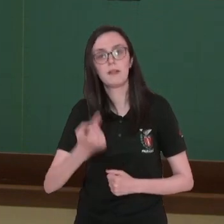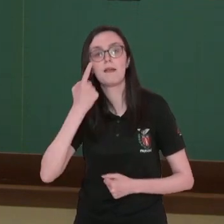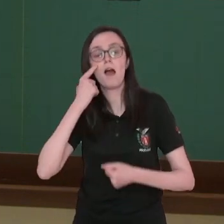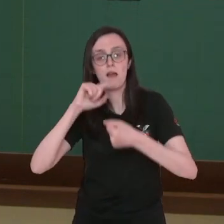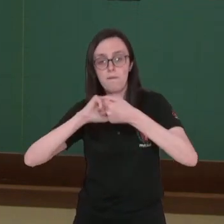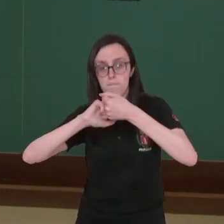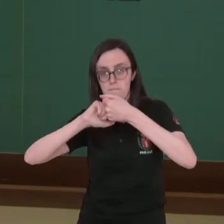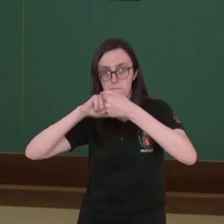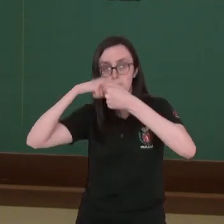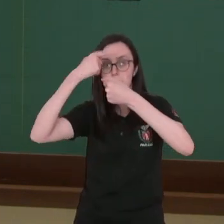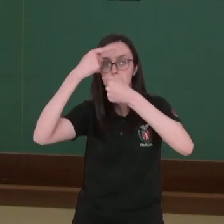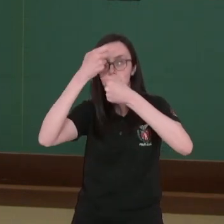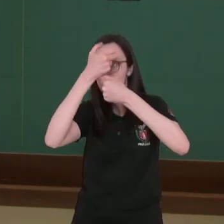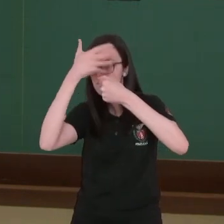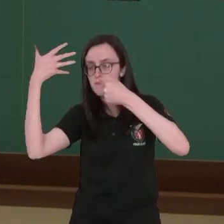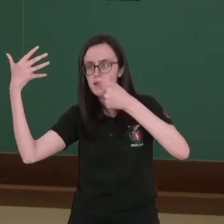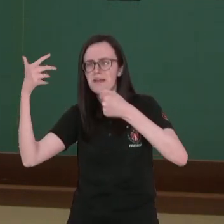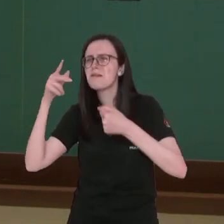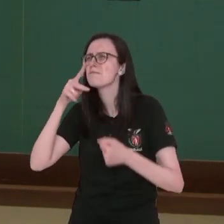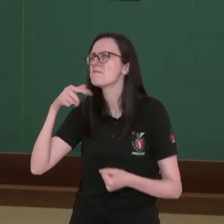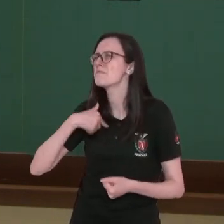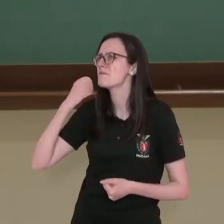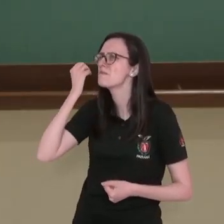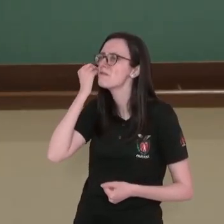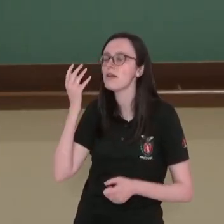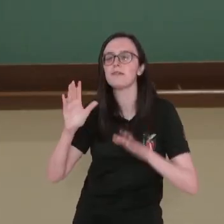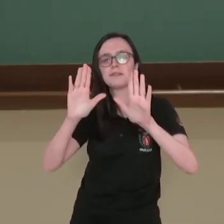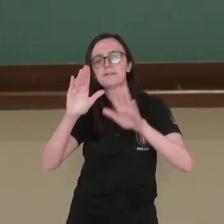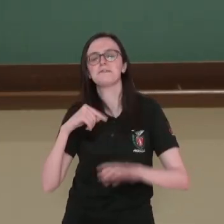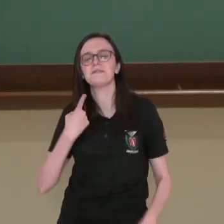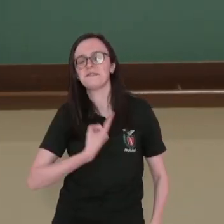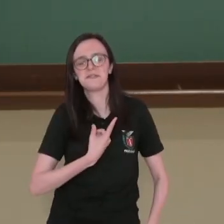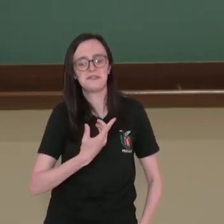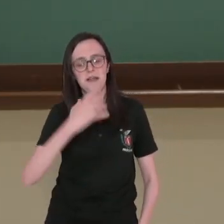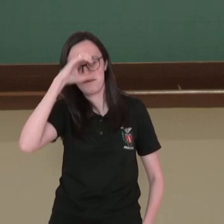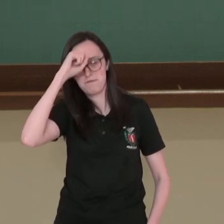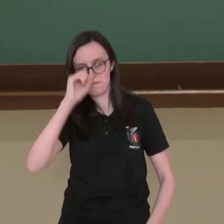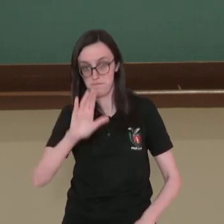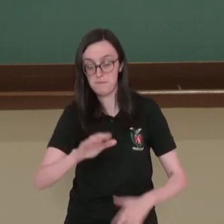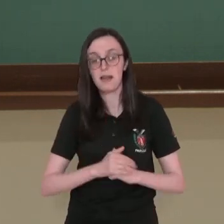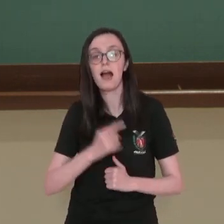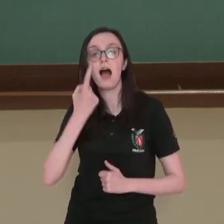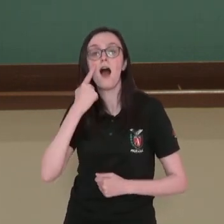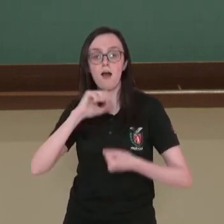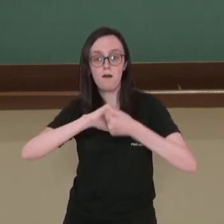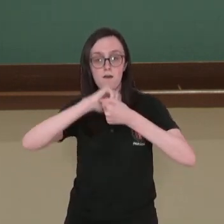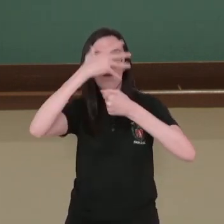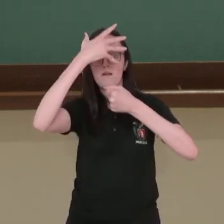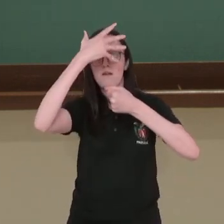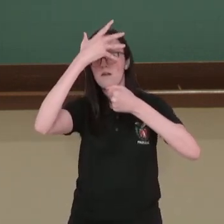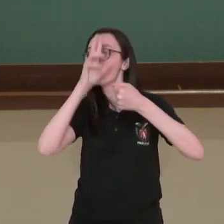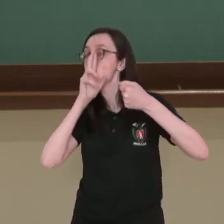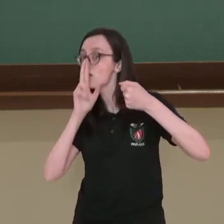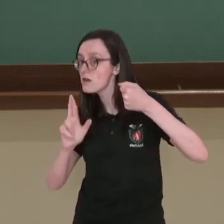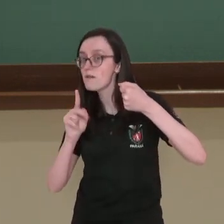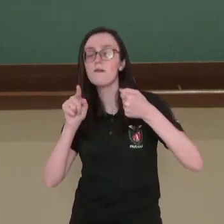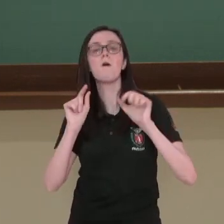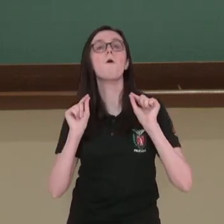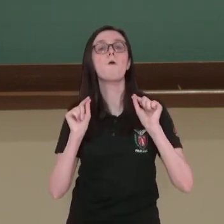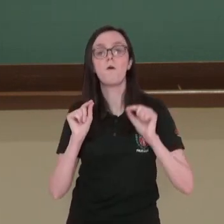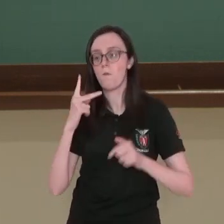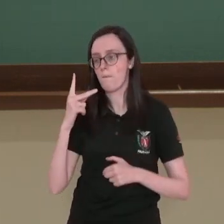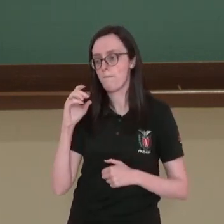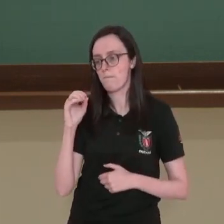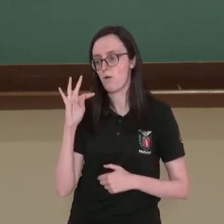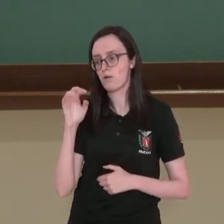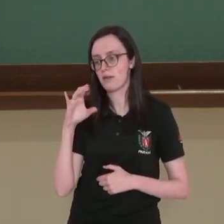e ainda, professor, eu não lembro o que é potência. Então, vamos lá. A potência, pessoal, a potência ela é uma